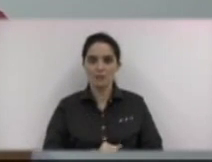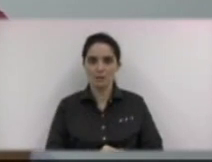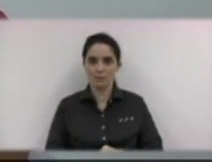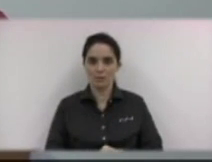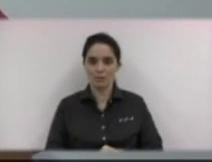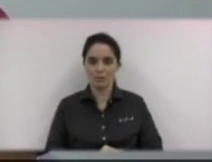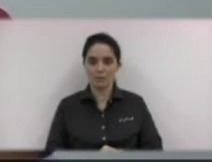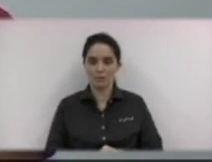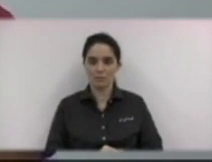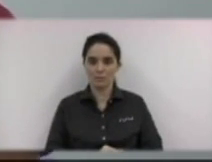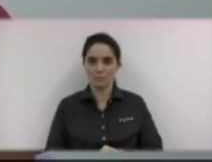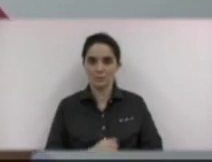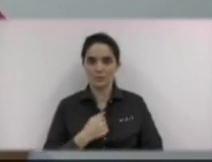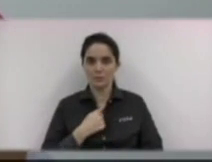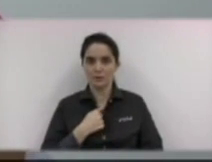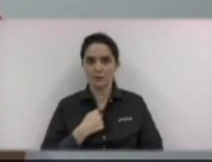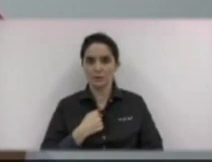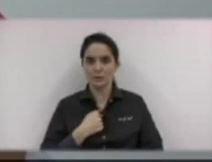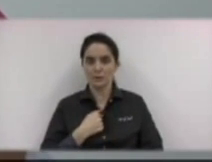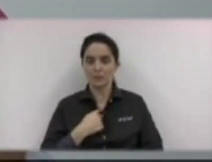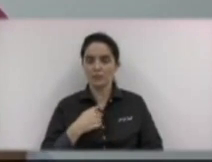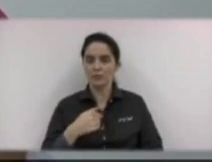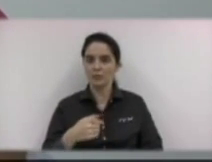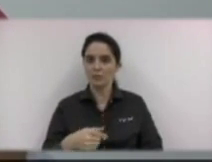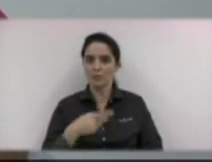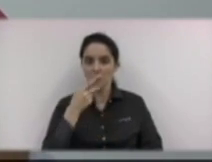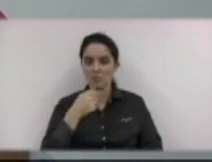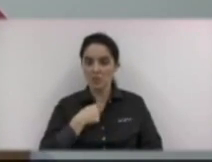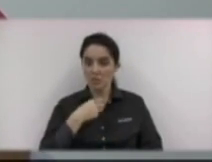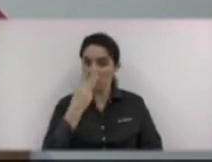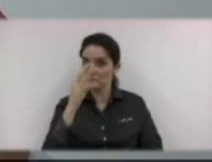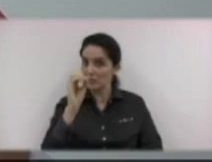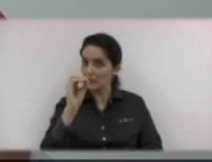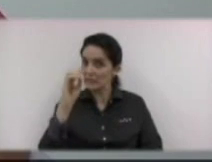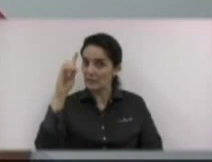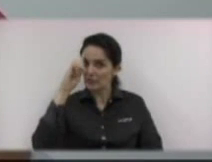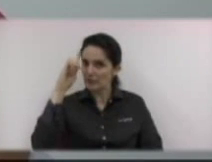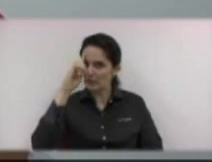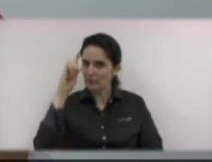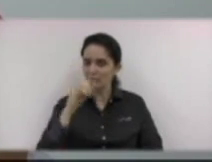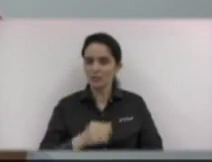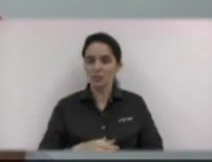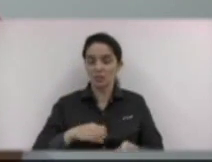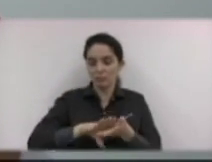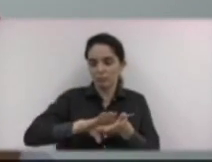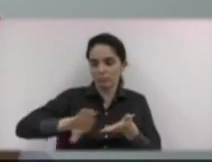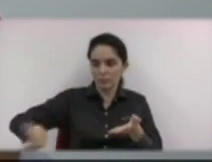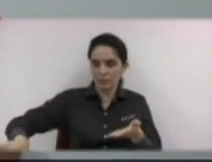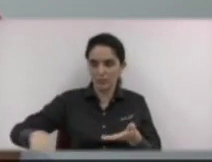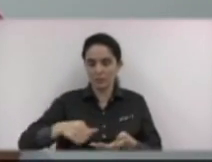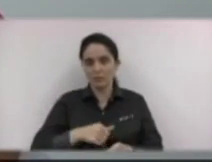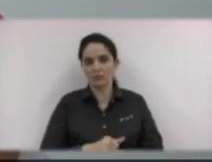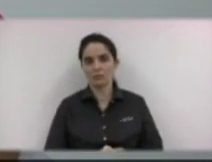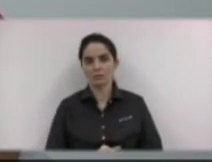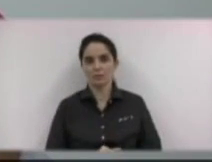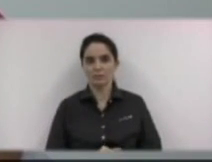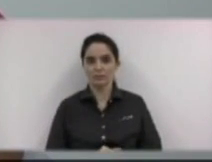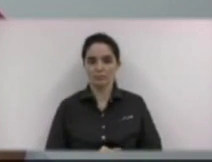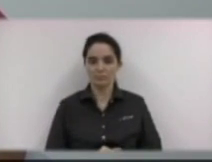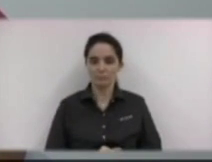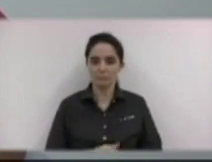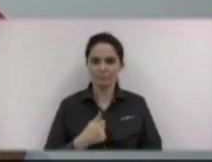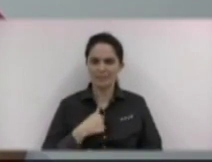uma punição do meu mandato de 30 dias. E aquilo me causou profunda consternação, senhores e senhoras,